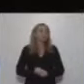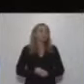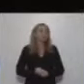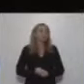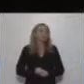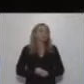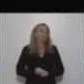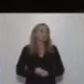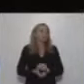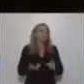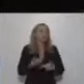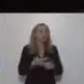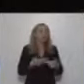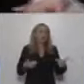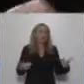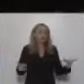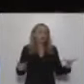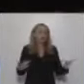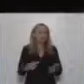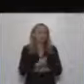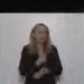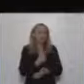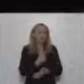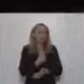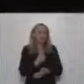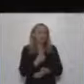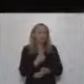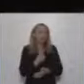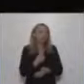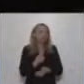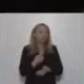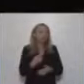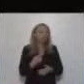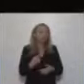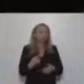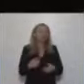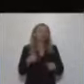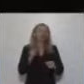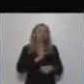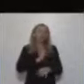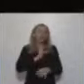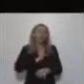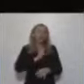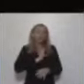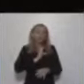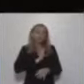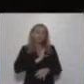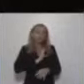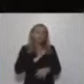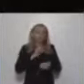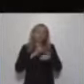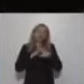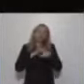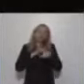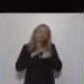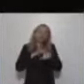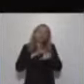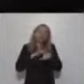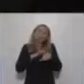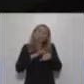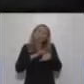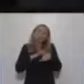baixas na corporação, por LTS, por psiquiatria. O policial está ficando adoentado com esse